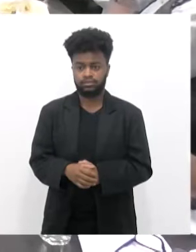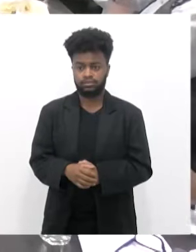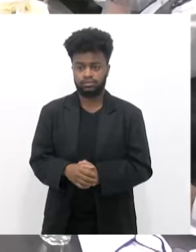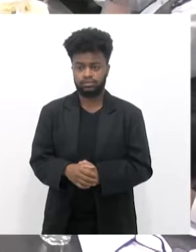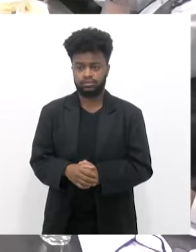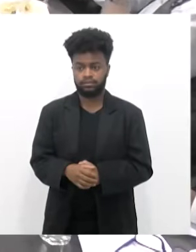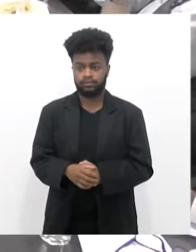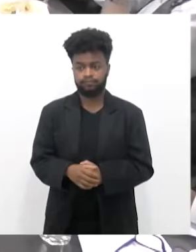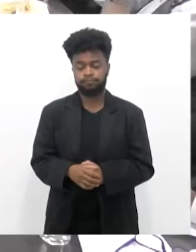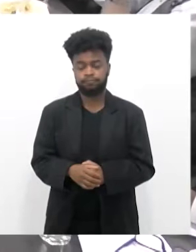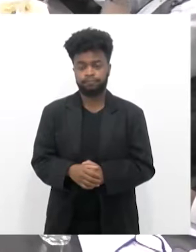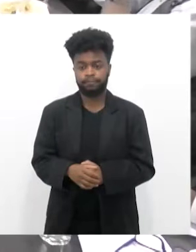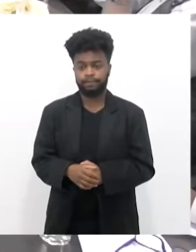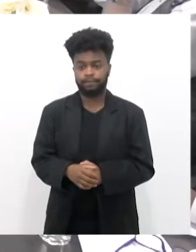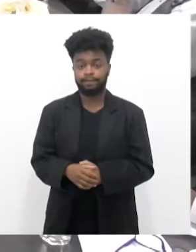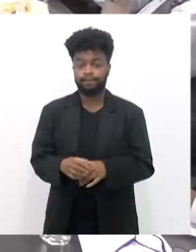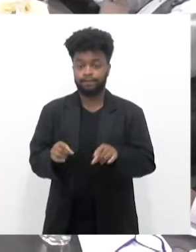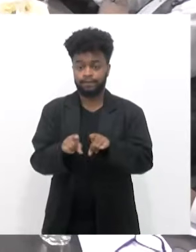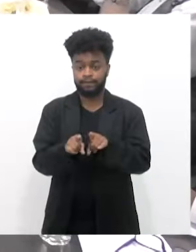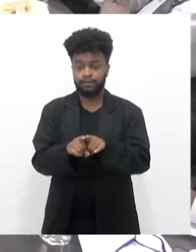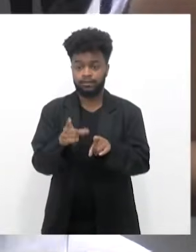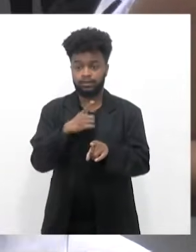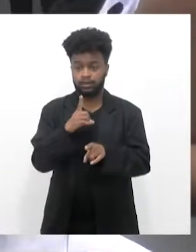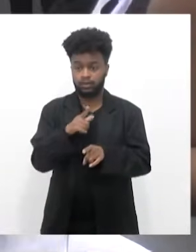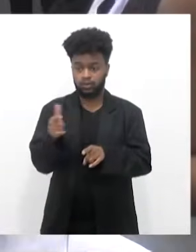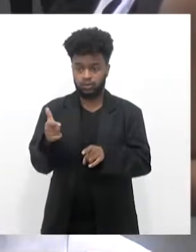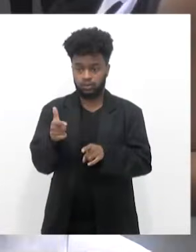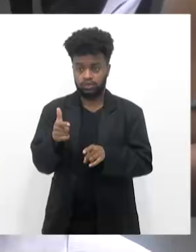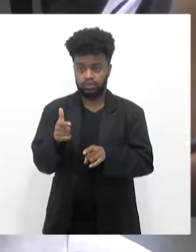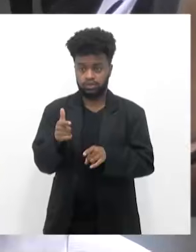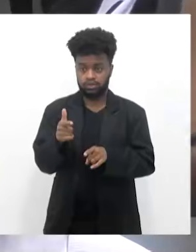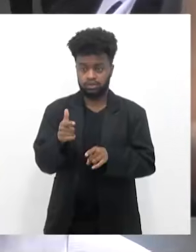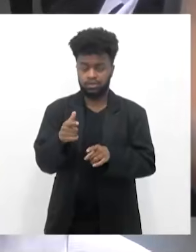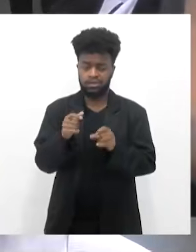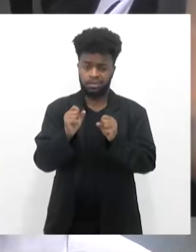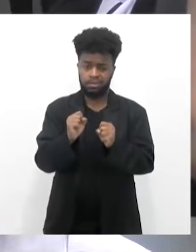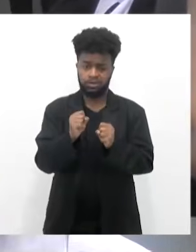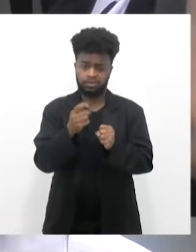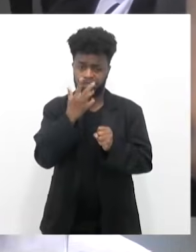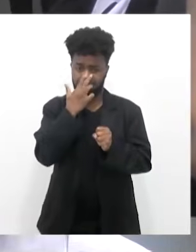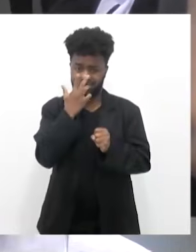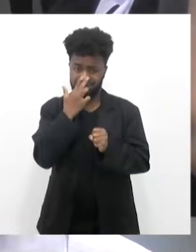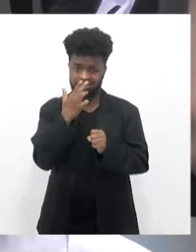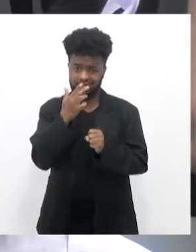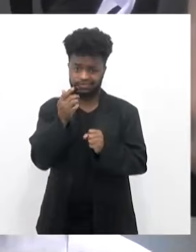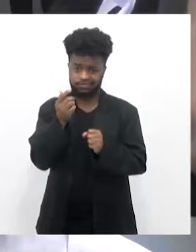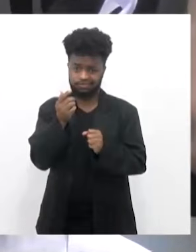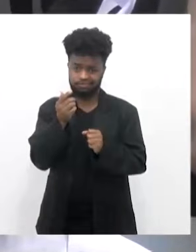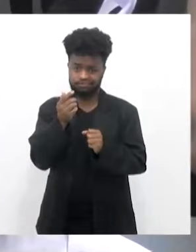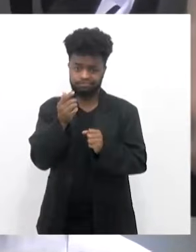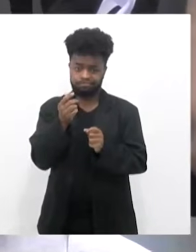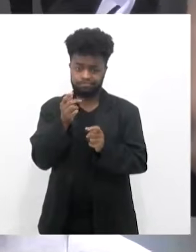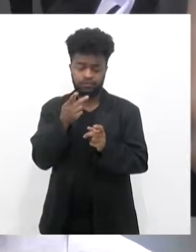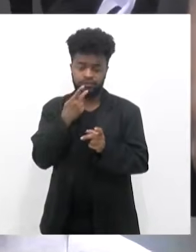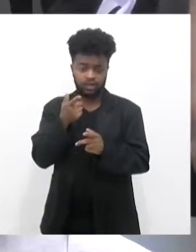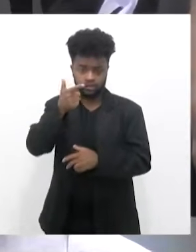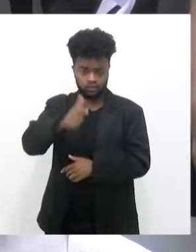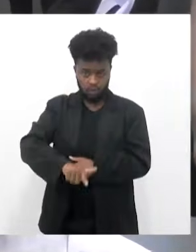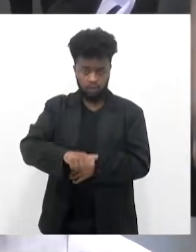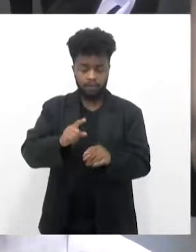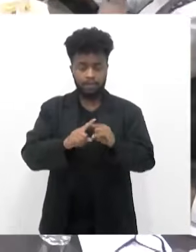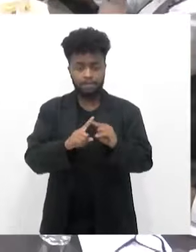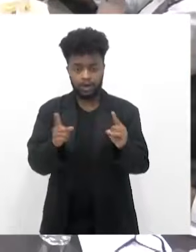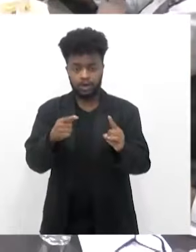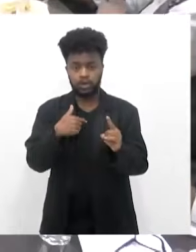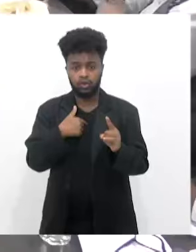Fica aqui, então, Tá, e a outra é uma... pode, por mais uma que possa dúvida. parecer redundante e tal, mas vamos botar e já firmo o compromisso aqui de